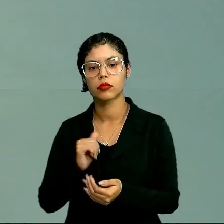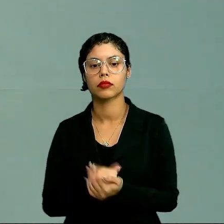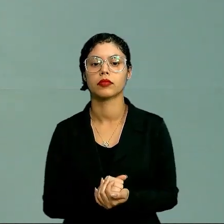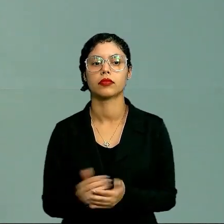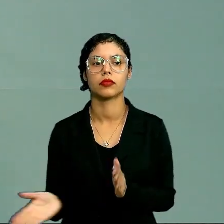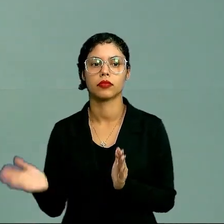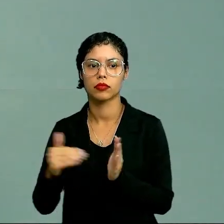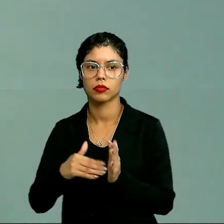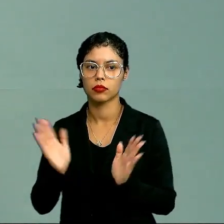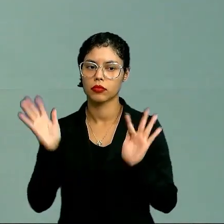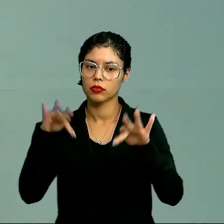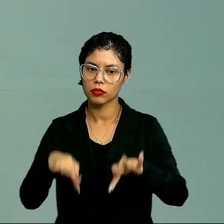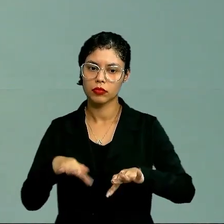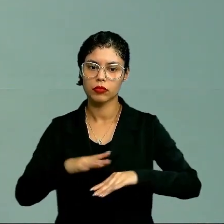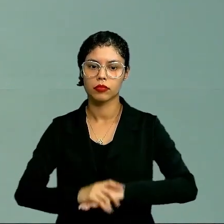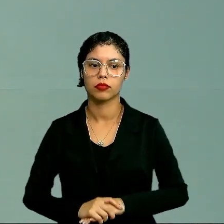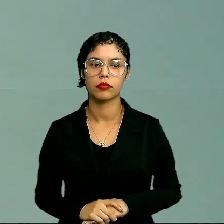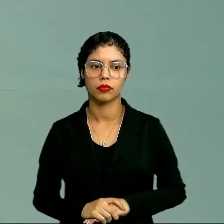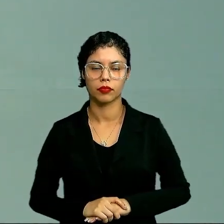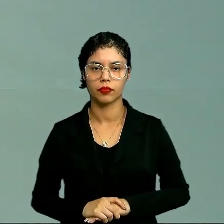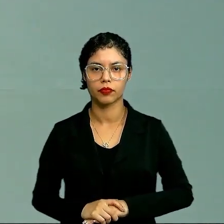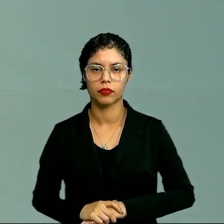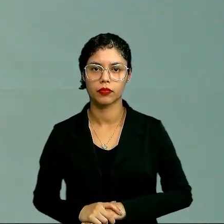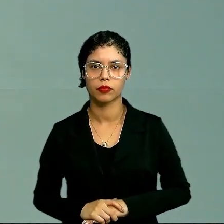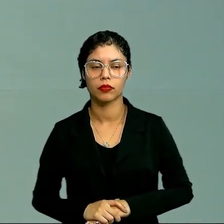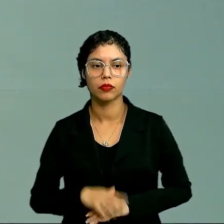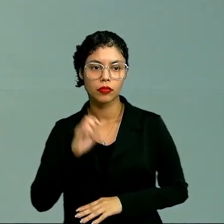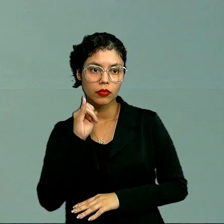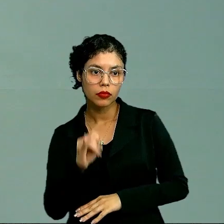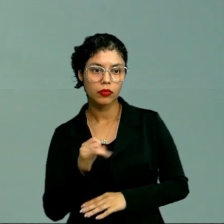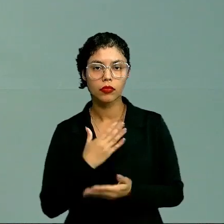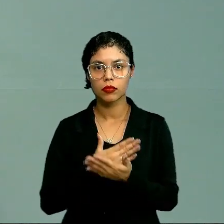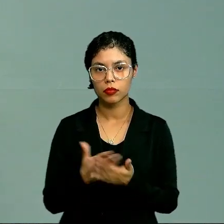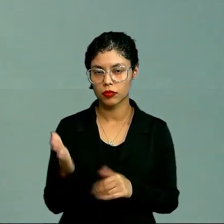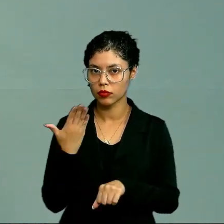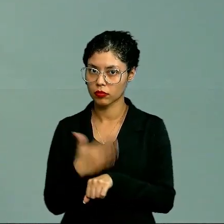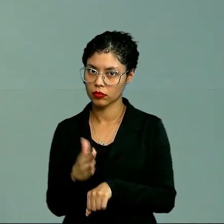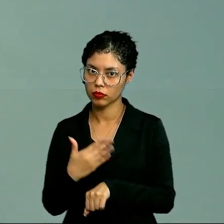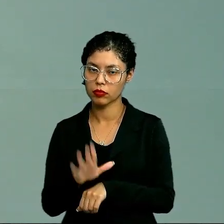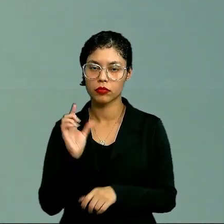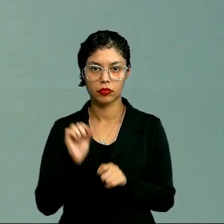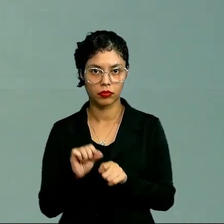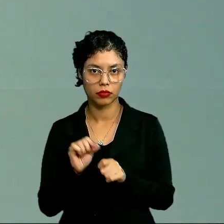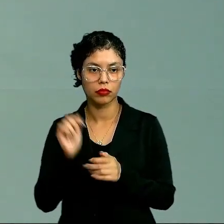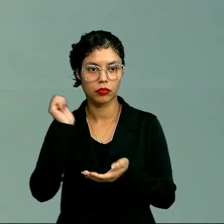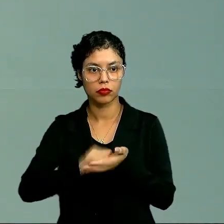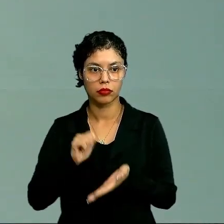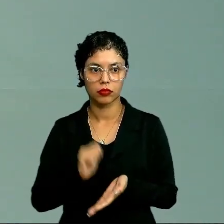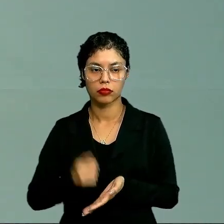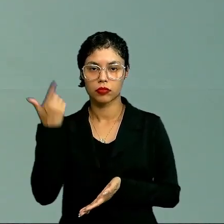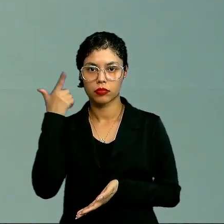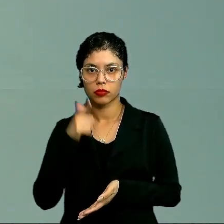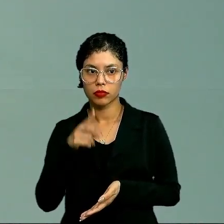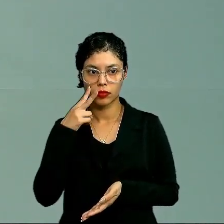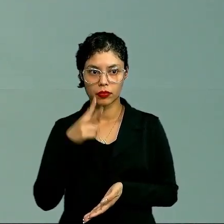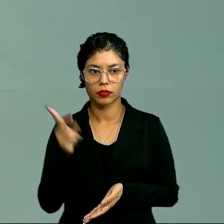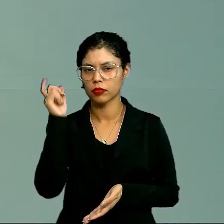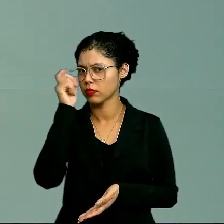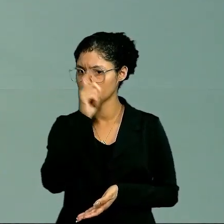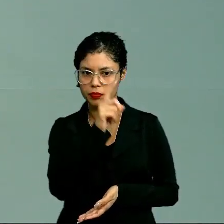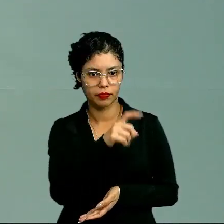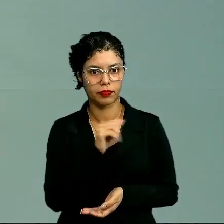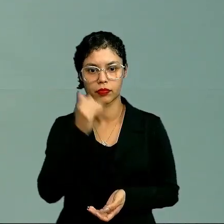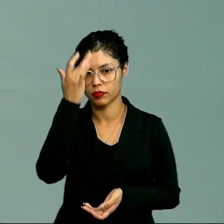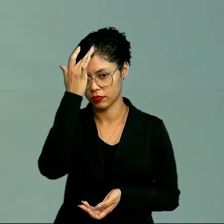aí desenvolve novamente, e aí depois você faz a sua conclusão. Se você começar a treinar, se você começar a escrever, você vai descobrir que isso não é